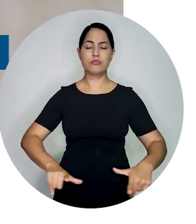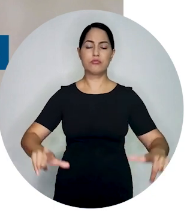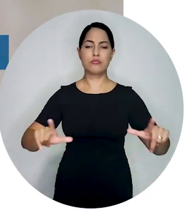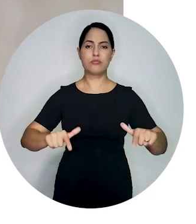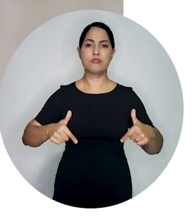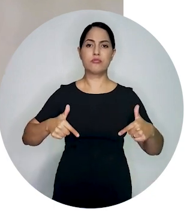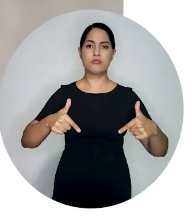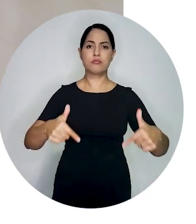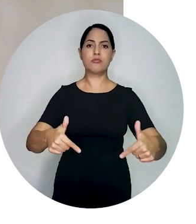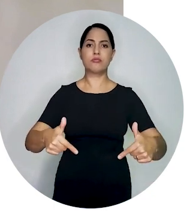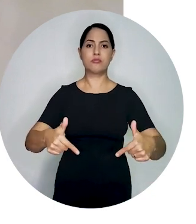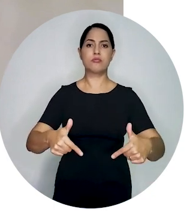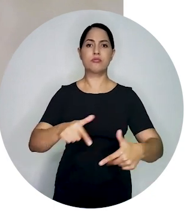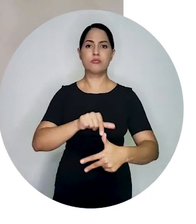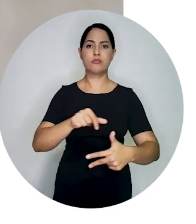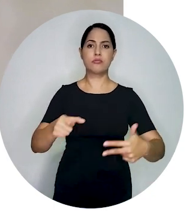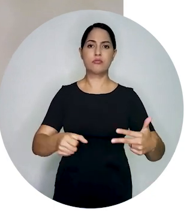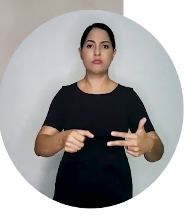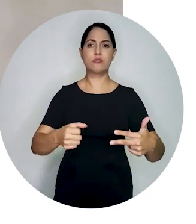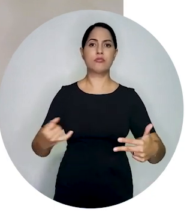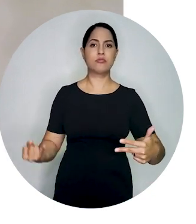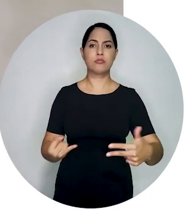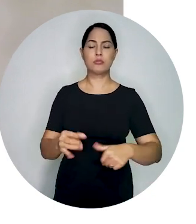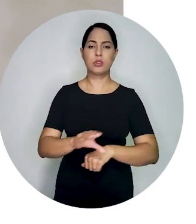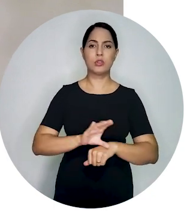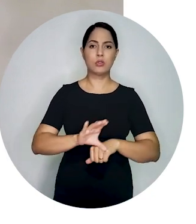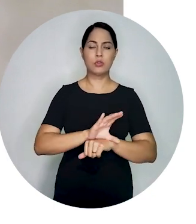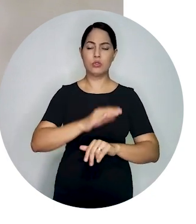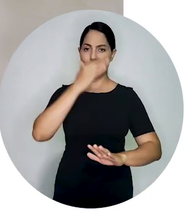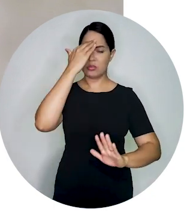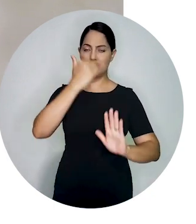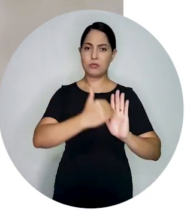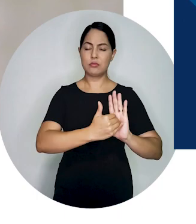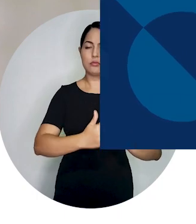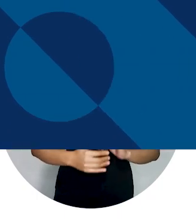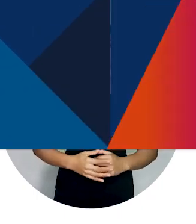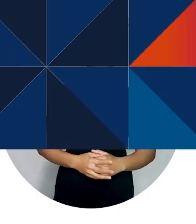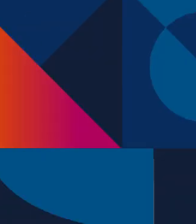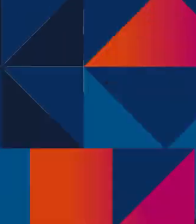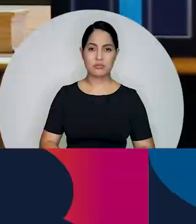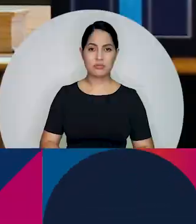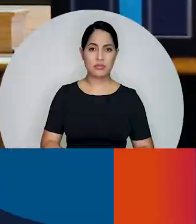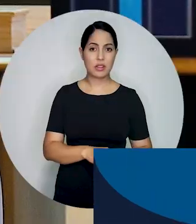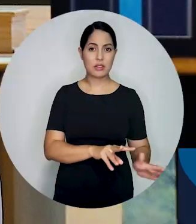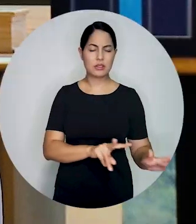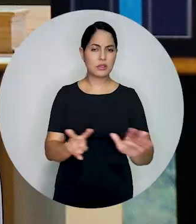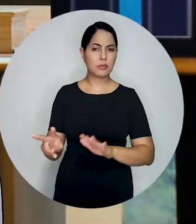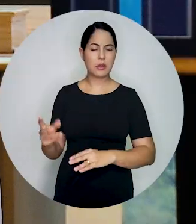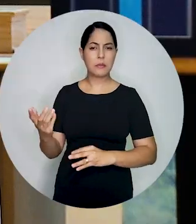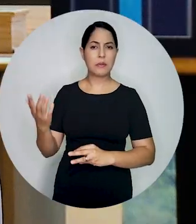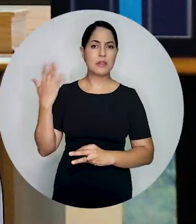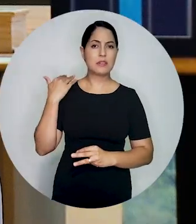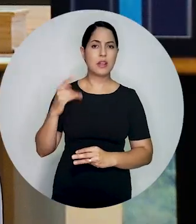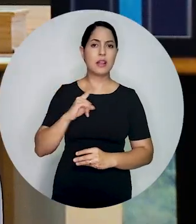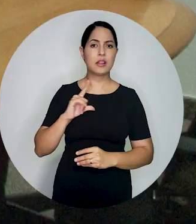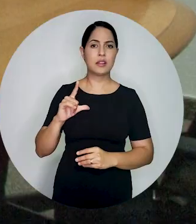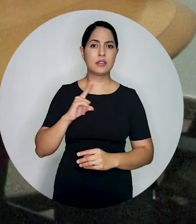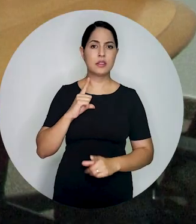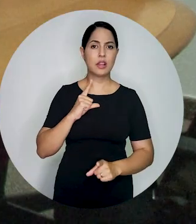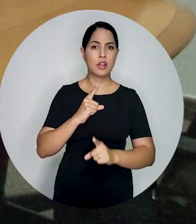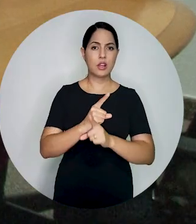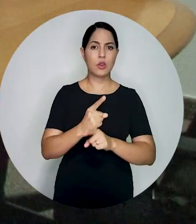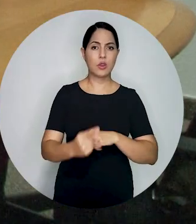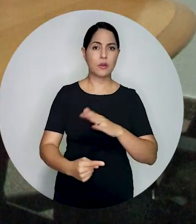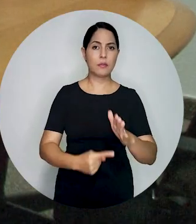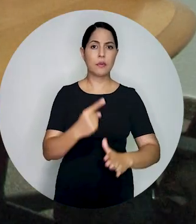Judiciário, um dos 3 pilares da democracia constitucional brasileira. Fecha aspas. Aconteceu na última semana o